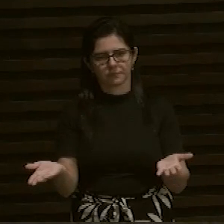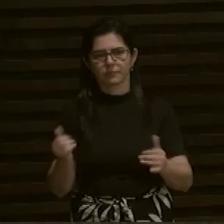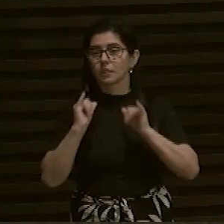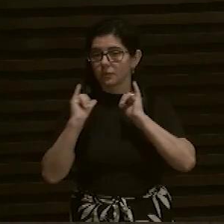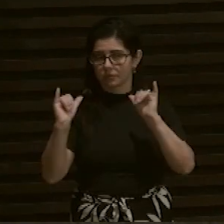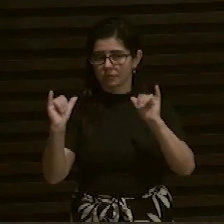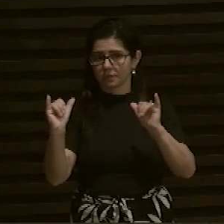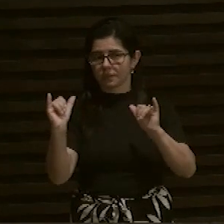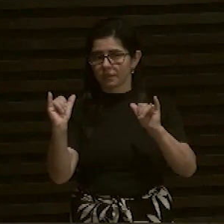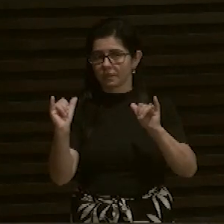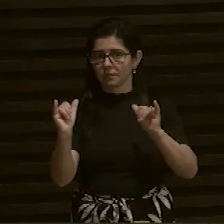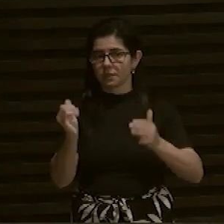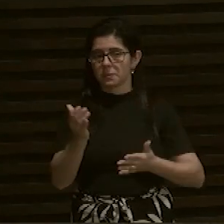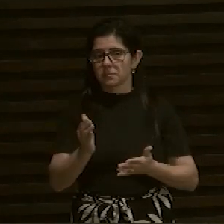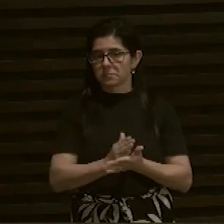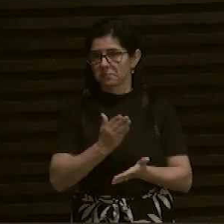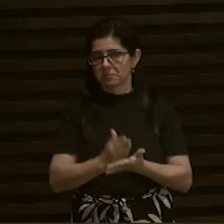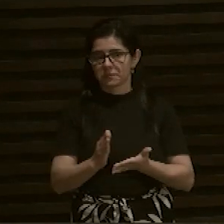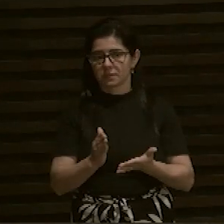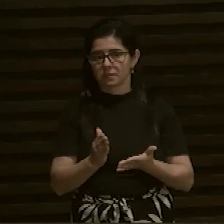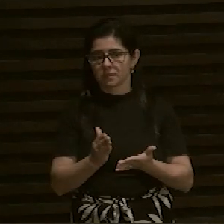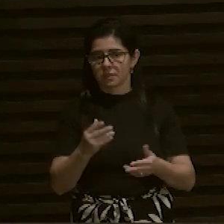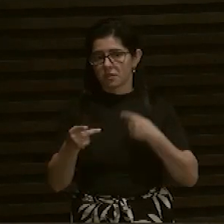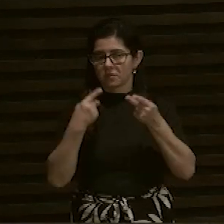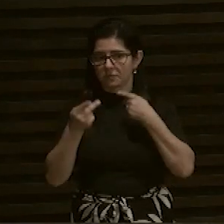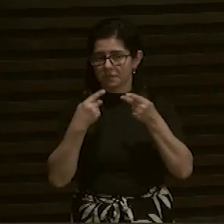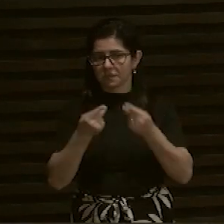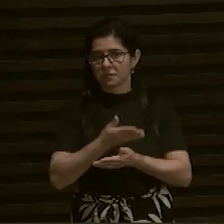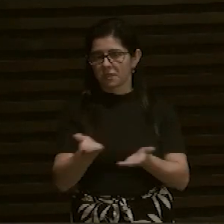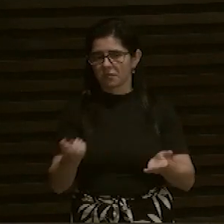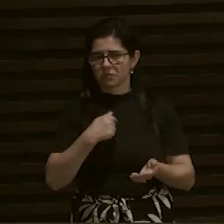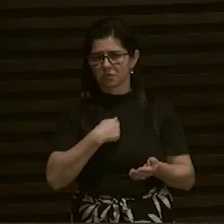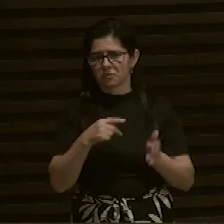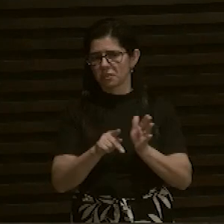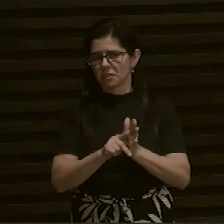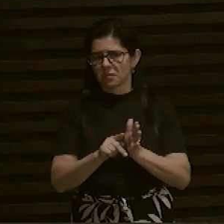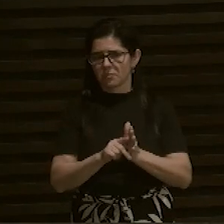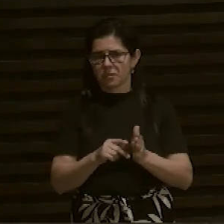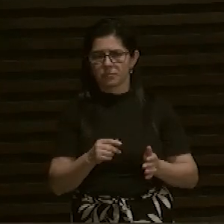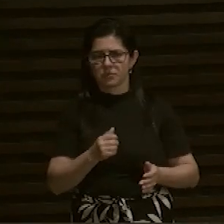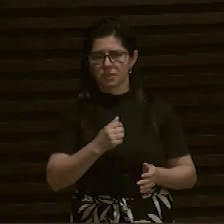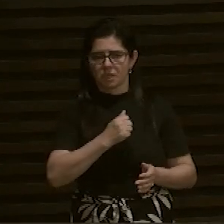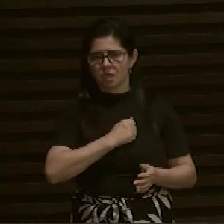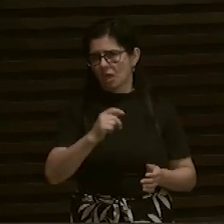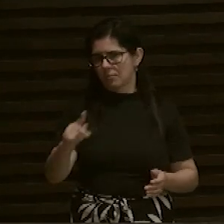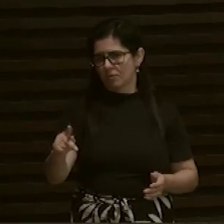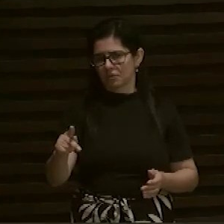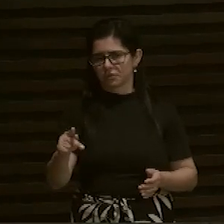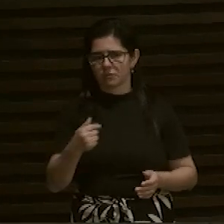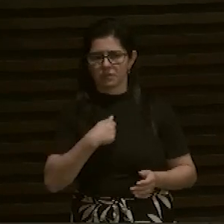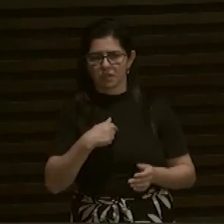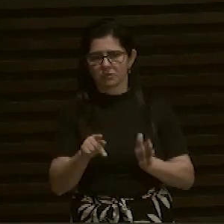algum de vocês afirma: eu sou de Paulo, ou eu sou de Apolo, ou eu sou de Pedro, ou ainda, eu sou de Cristo.